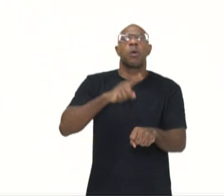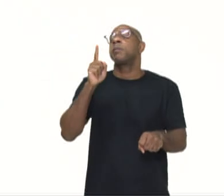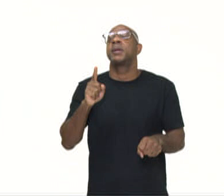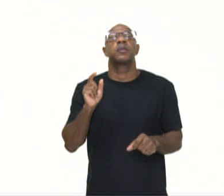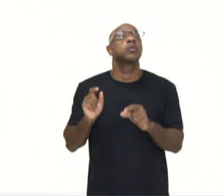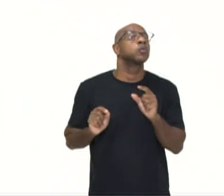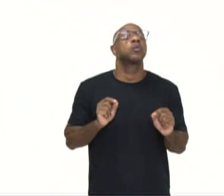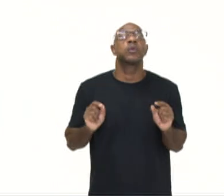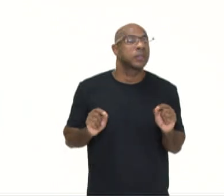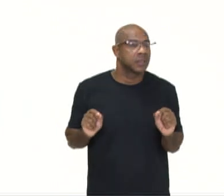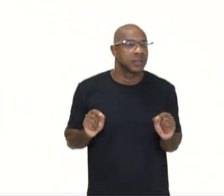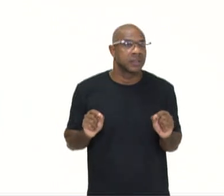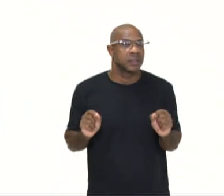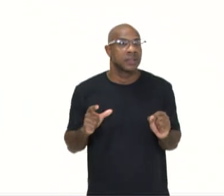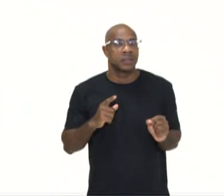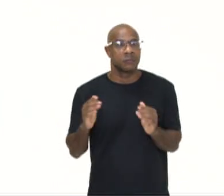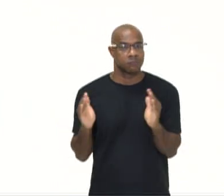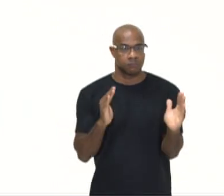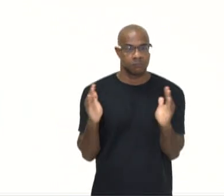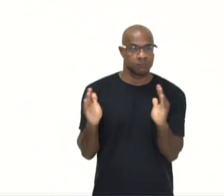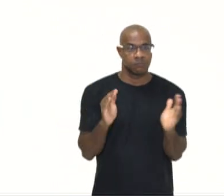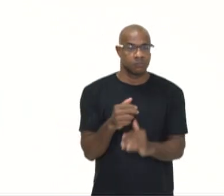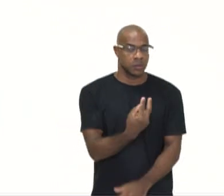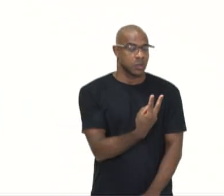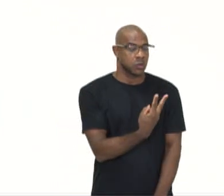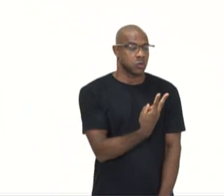momento entre